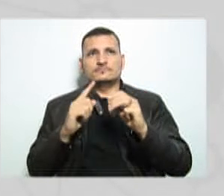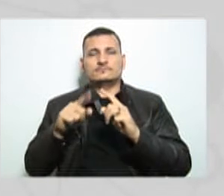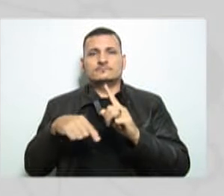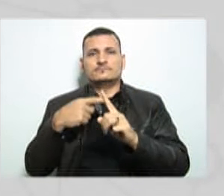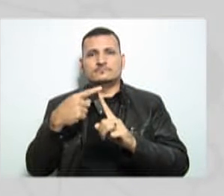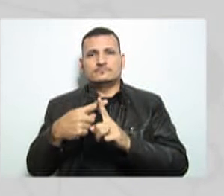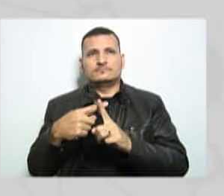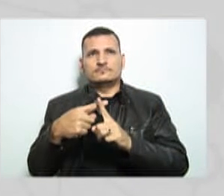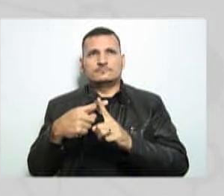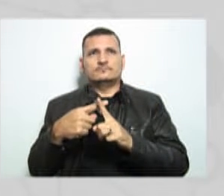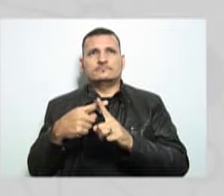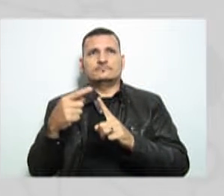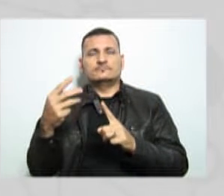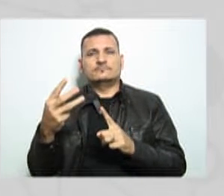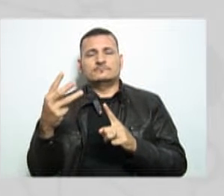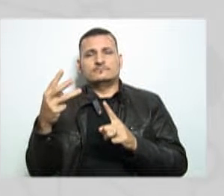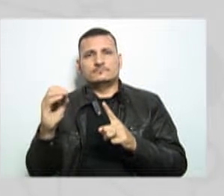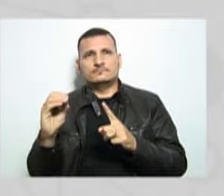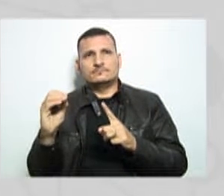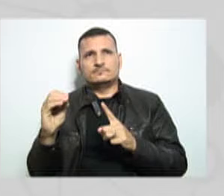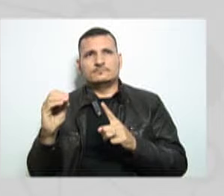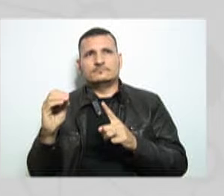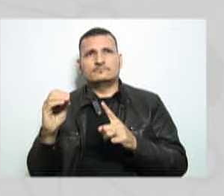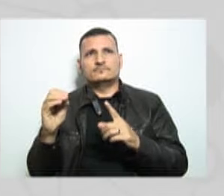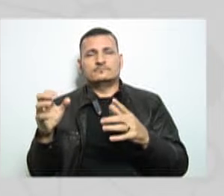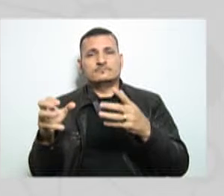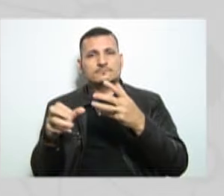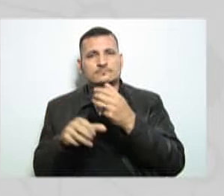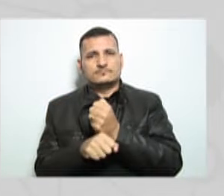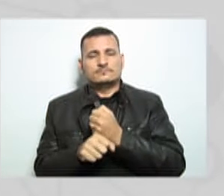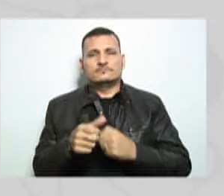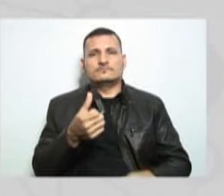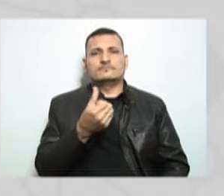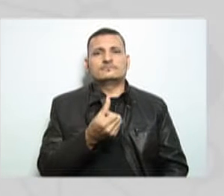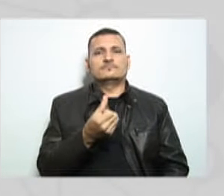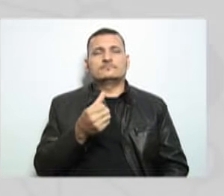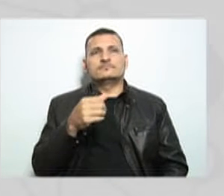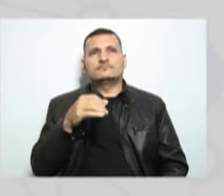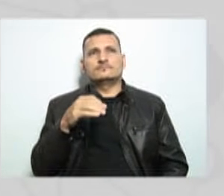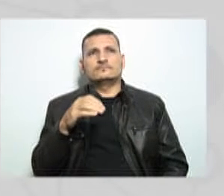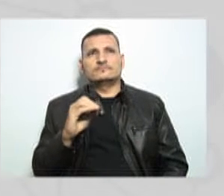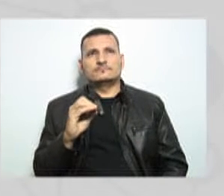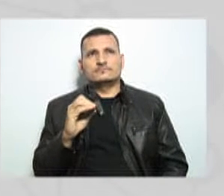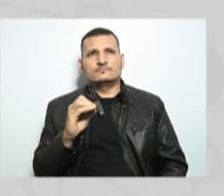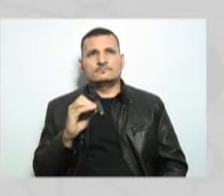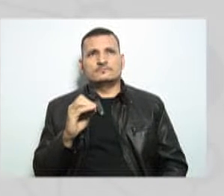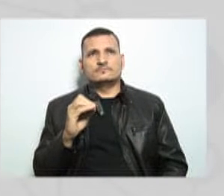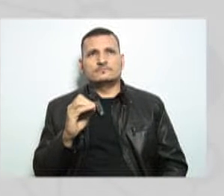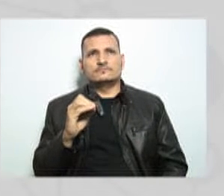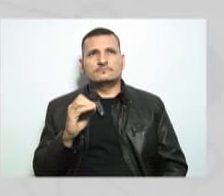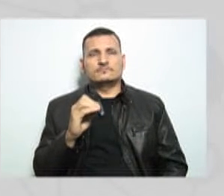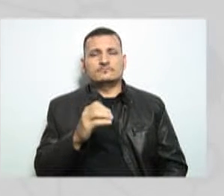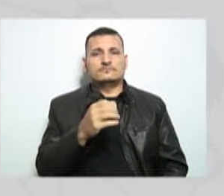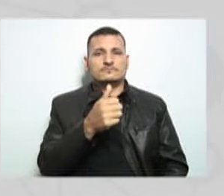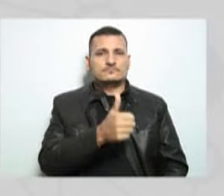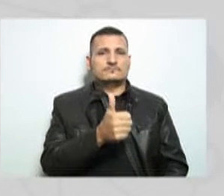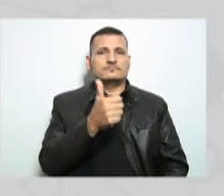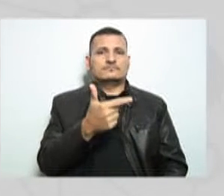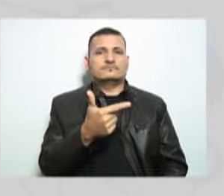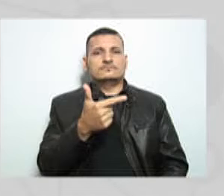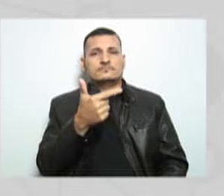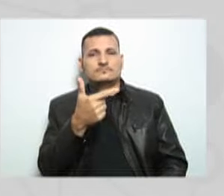os 30 que tinha de saldo, para dar os 60. Vou somar os 120 que eu